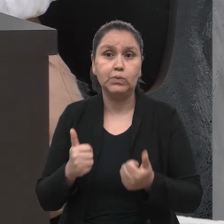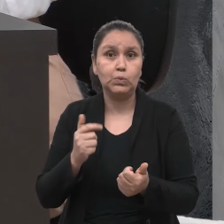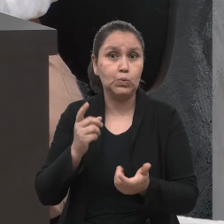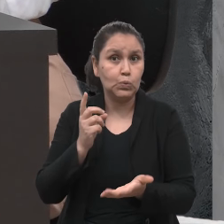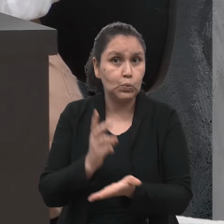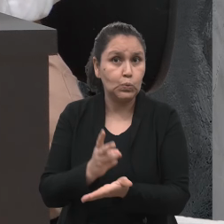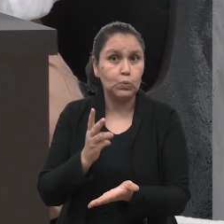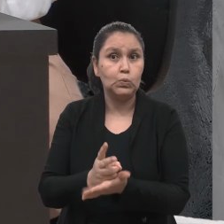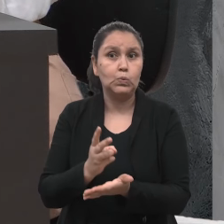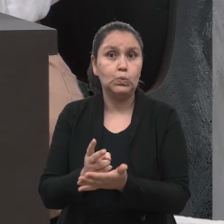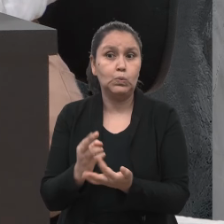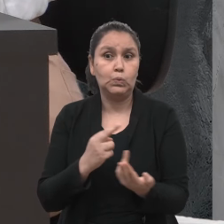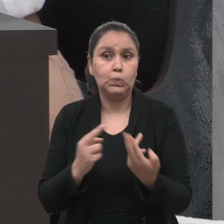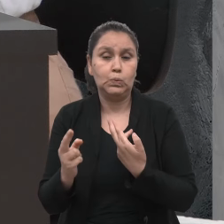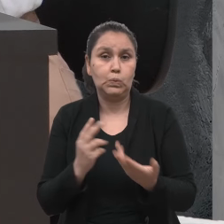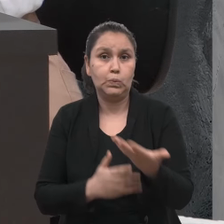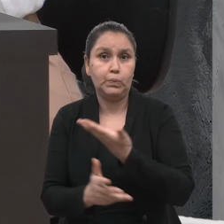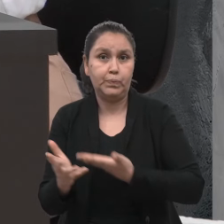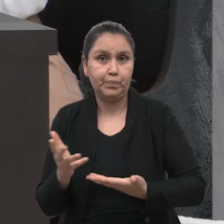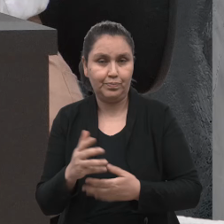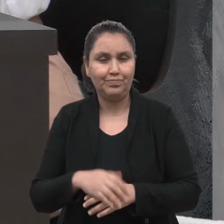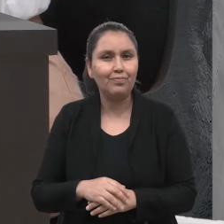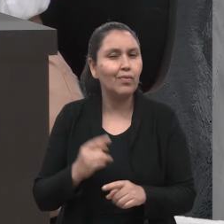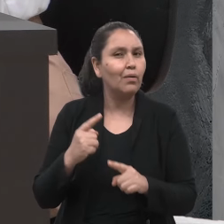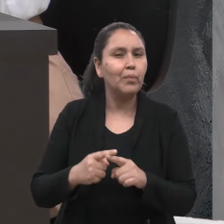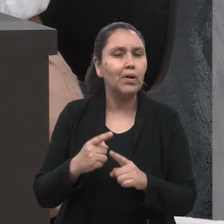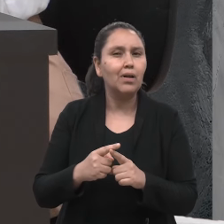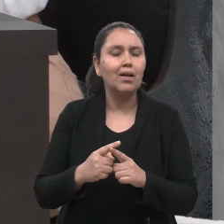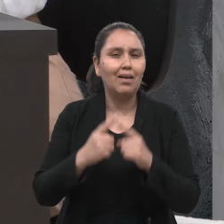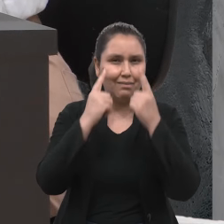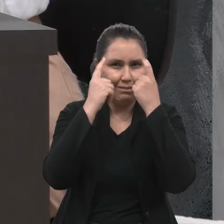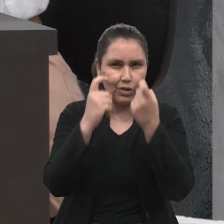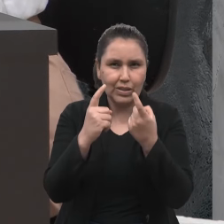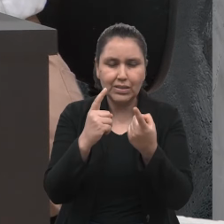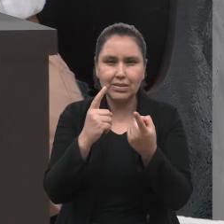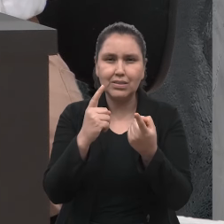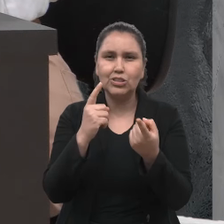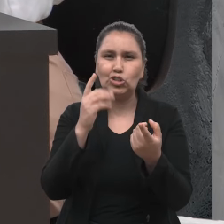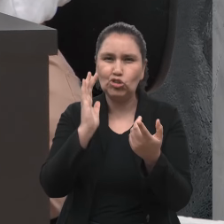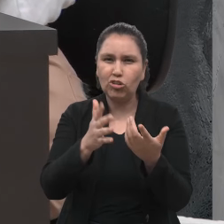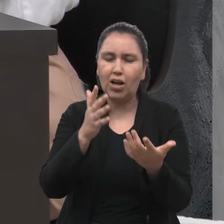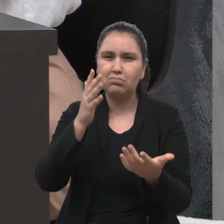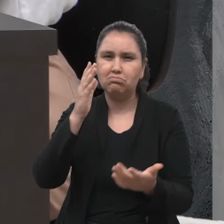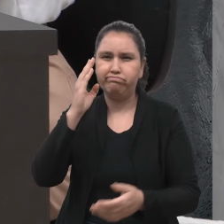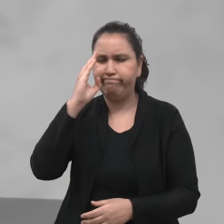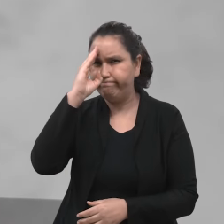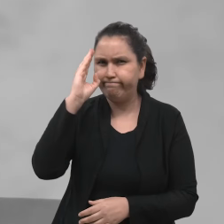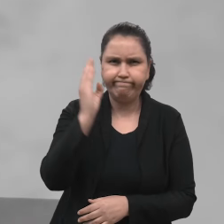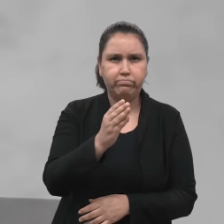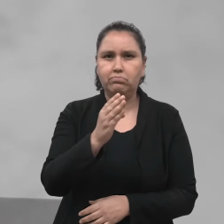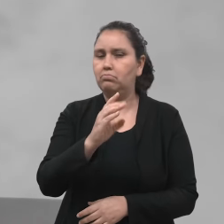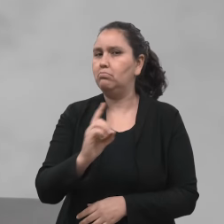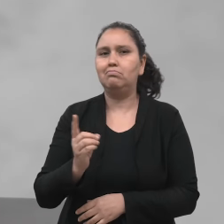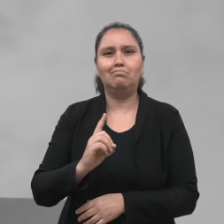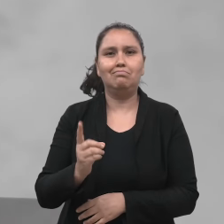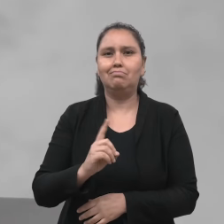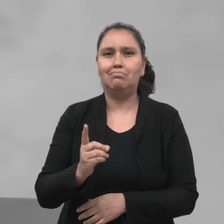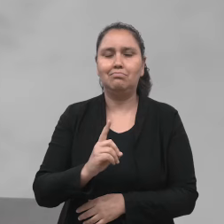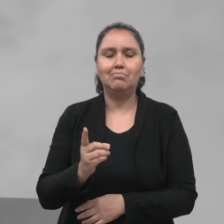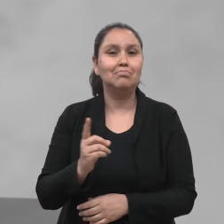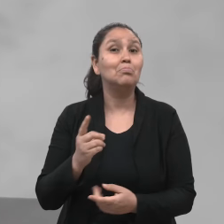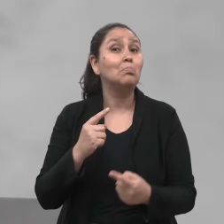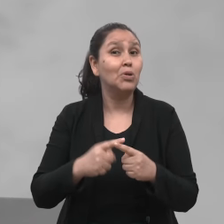segundo ponto é que um relacionamento violento, ele não começa violento, né? Ele se torna violento. Então, no início é aquele love bomb,